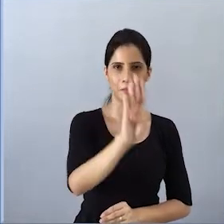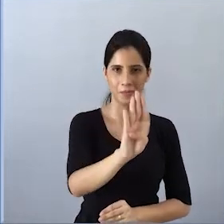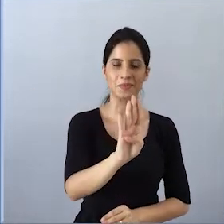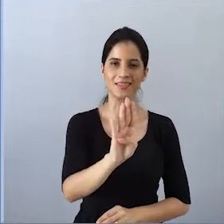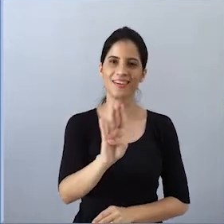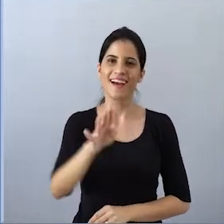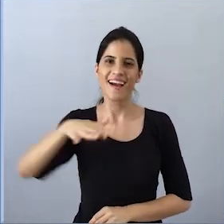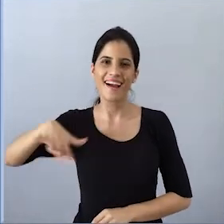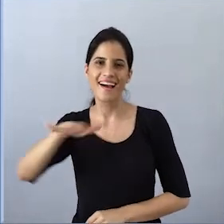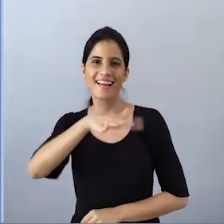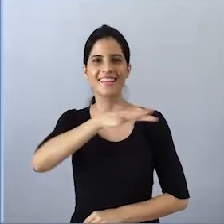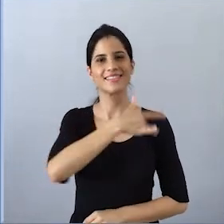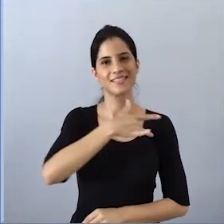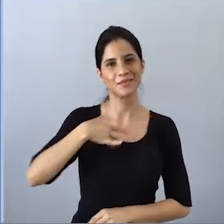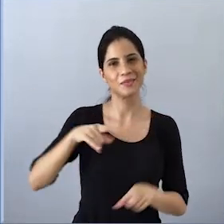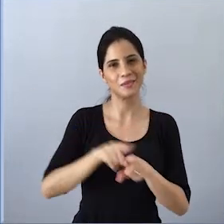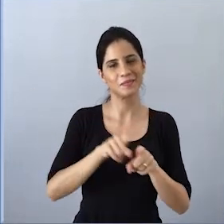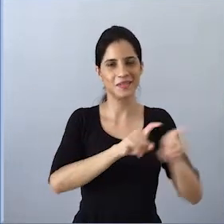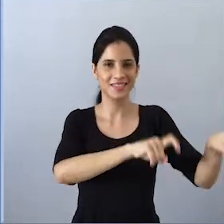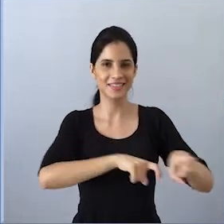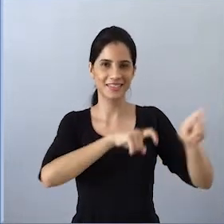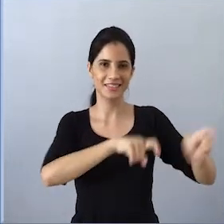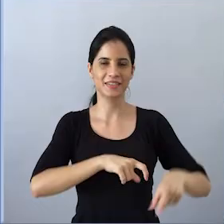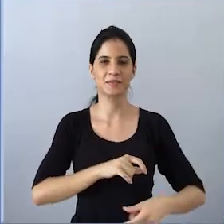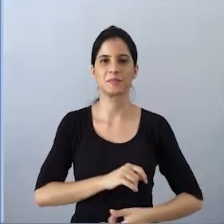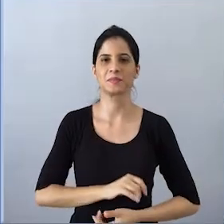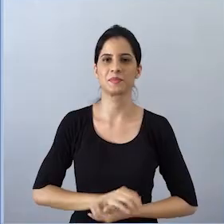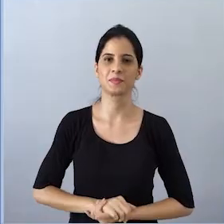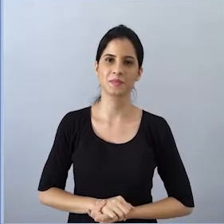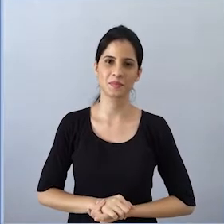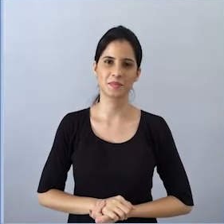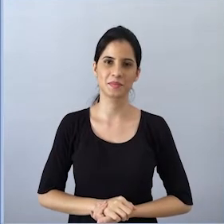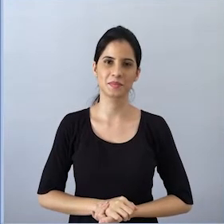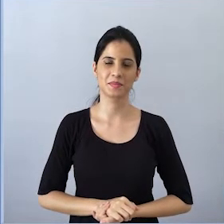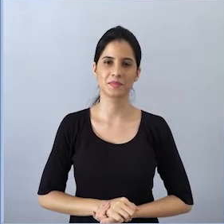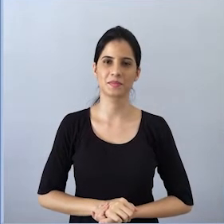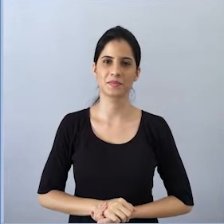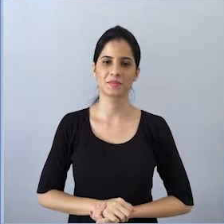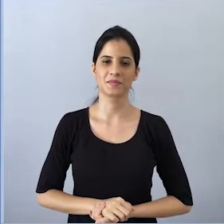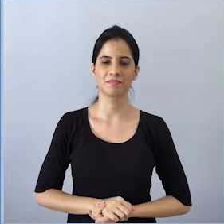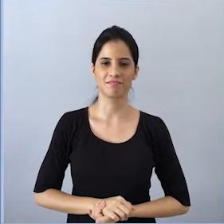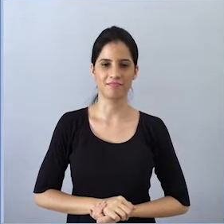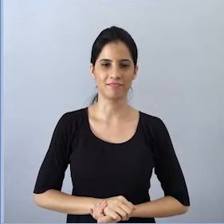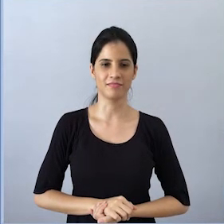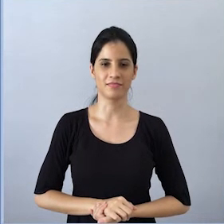Biológicas e da Saúde e Centro de Ciências Agrárias Aplicadas.